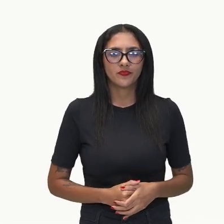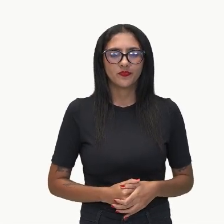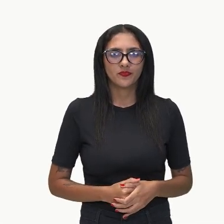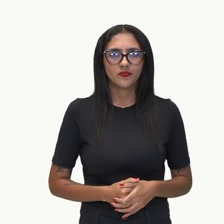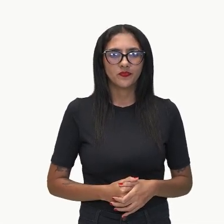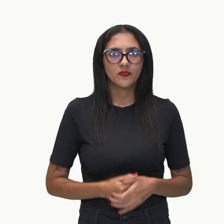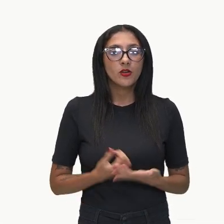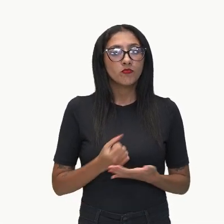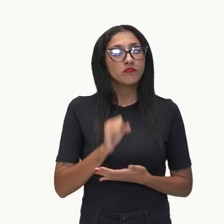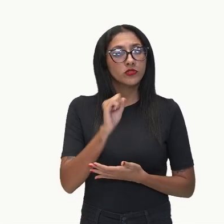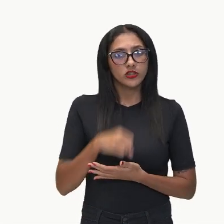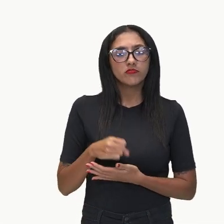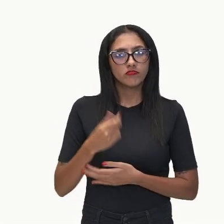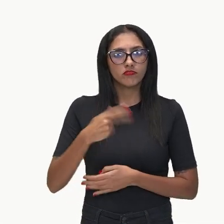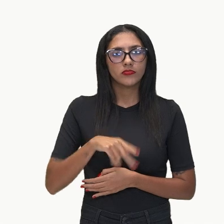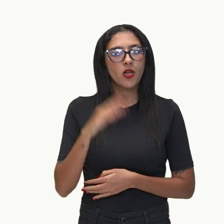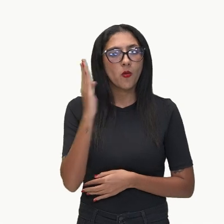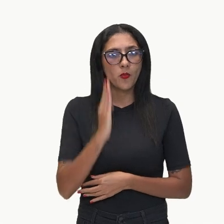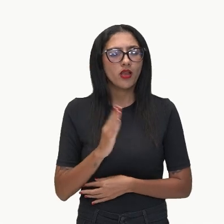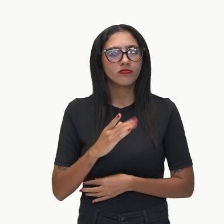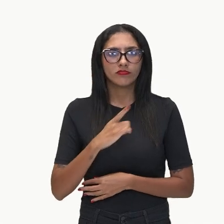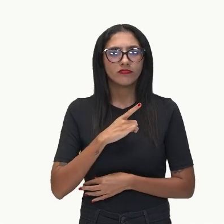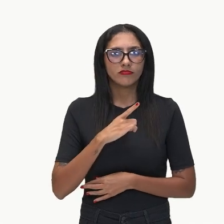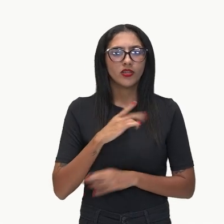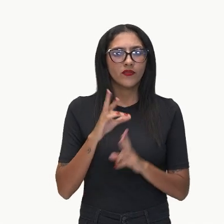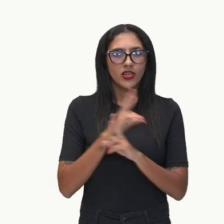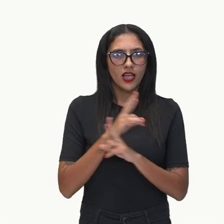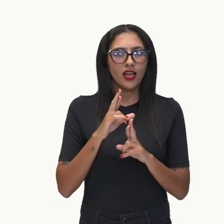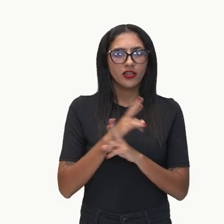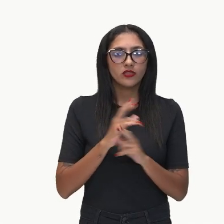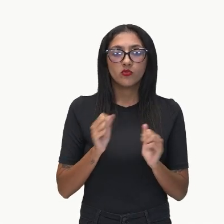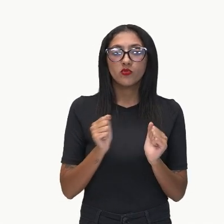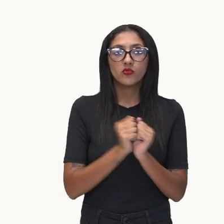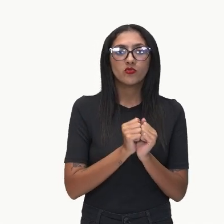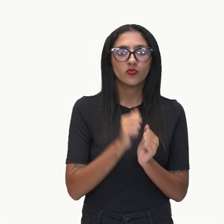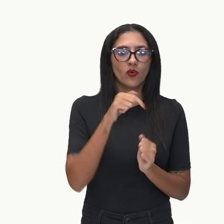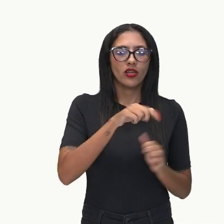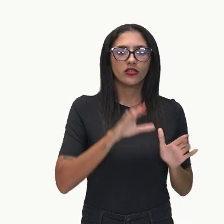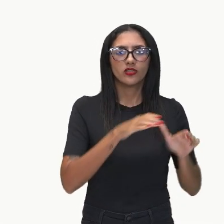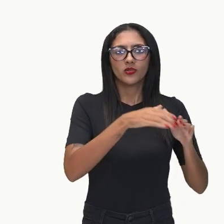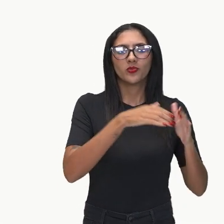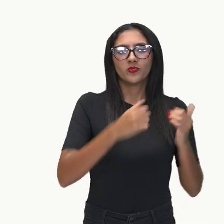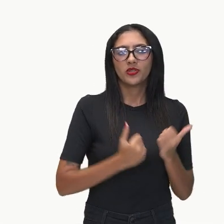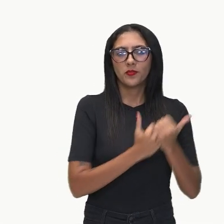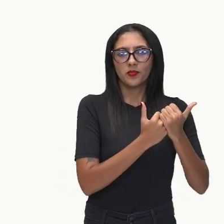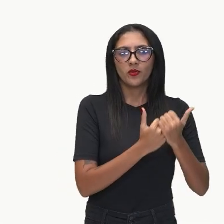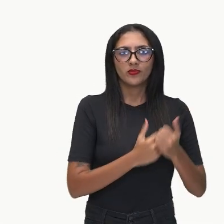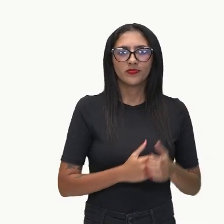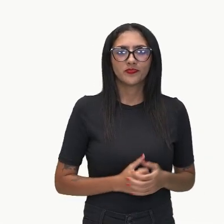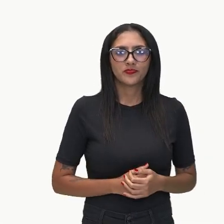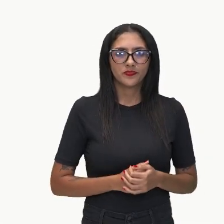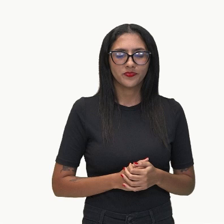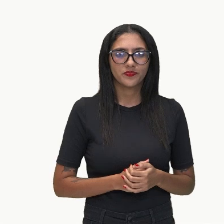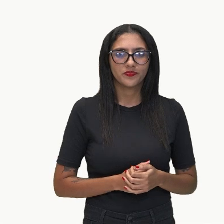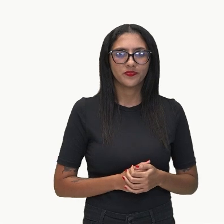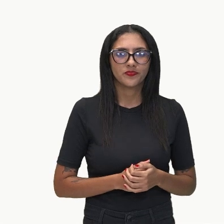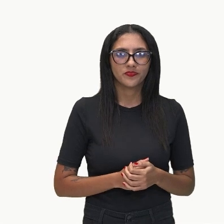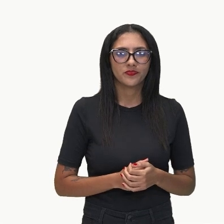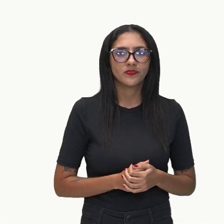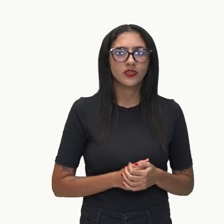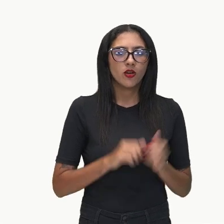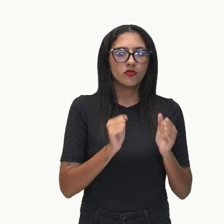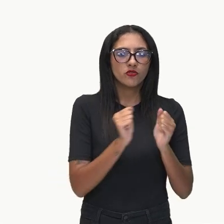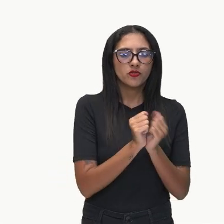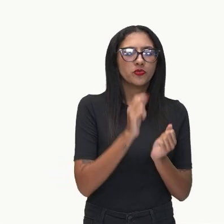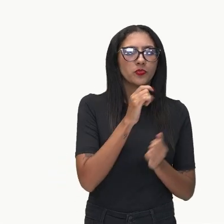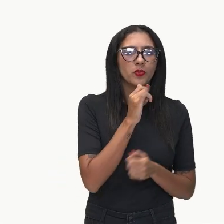participou, tá, da Segunda Guerra Mundial e do lado dos aliados. Do lado dos aliados era do lado então dos Estados Unidos